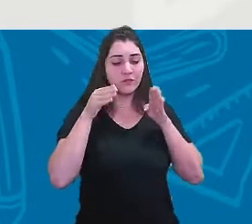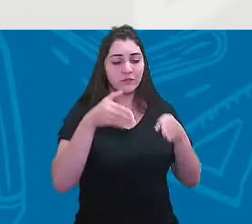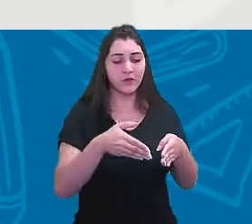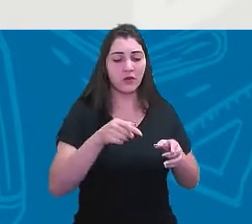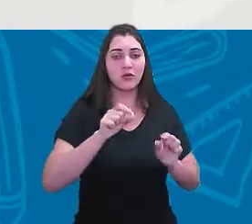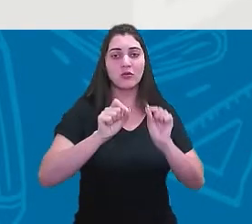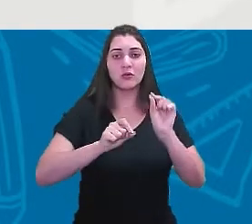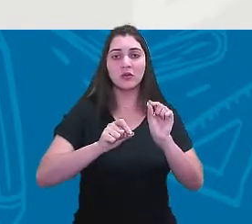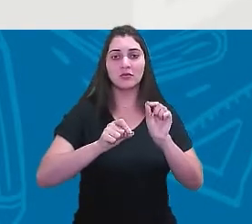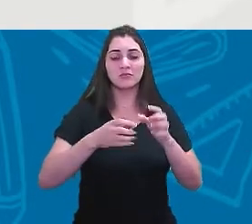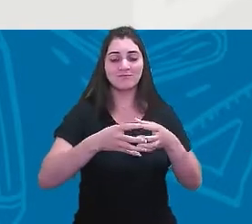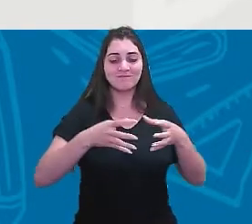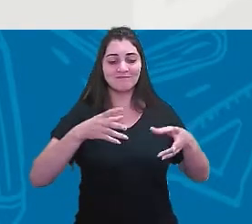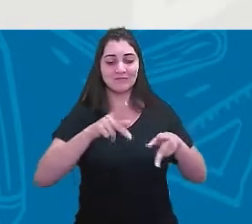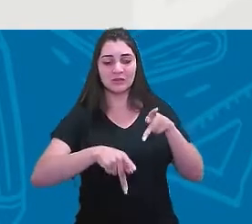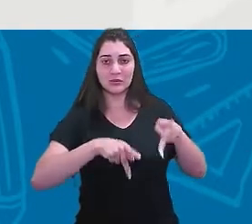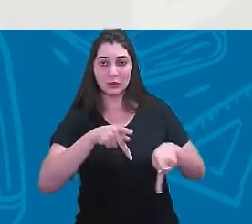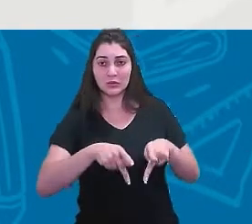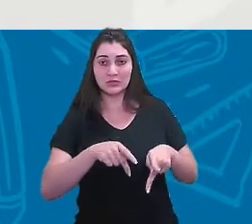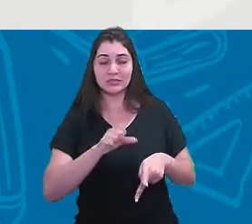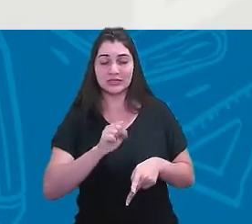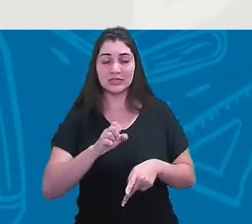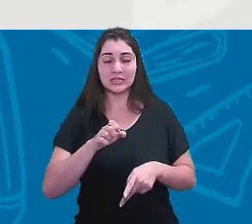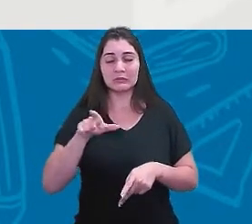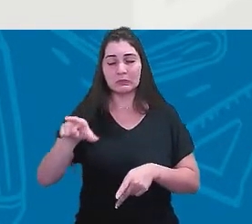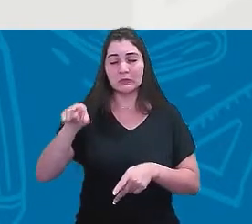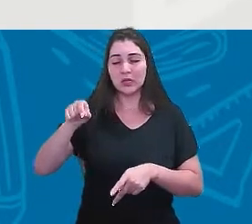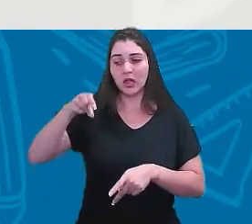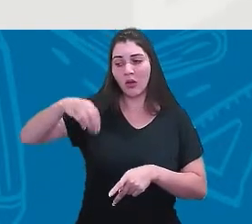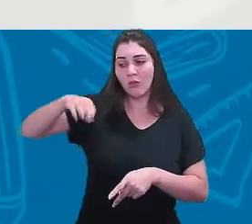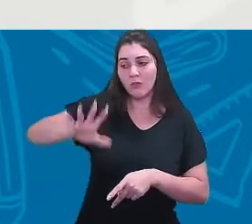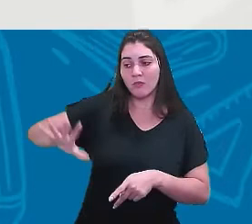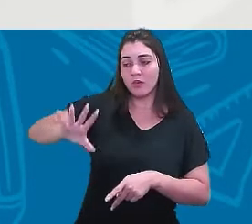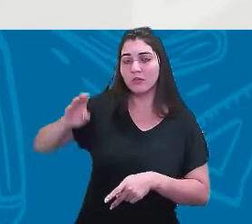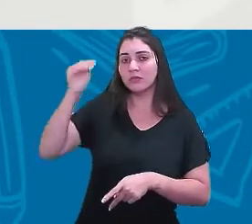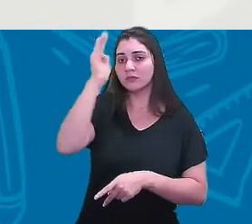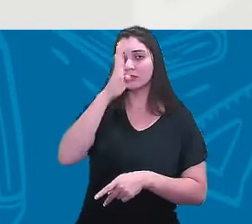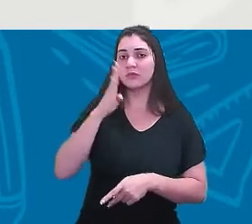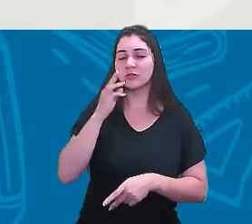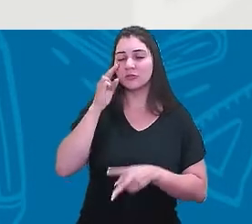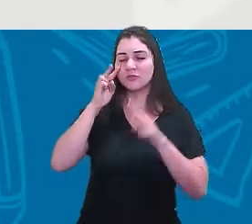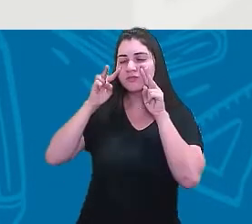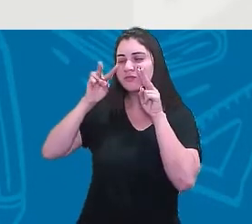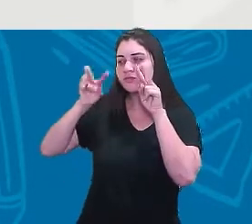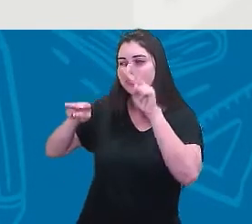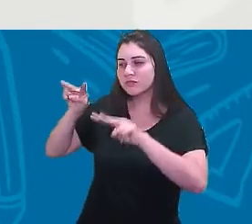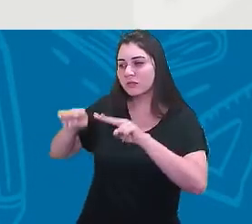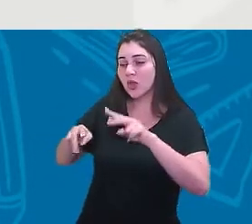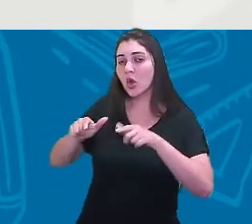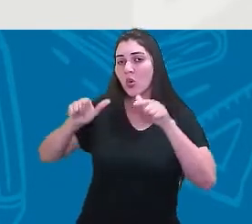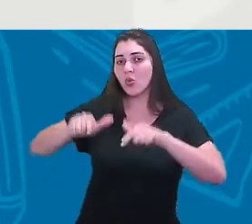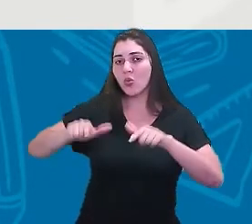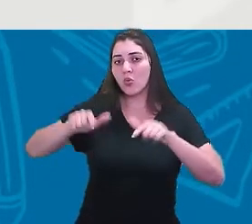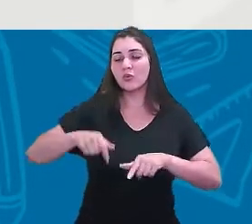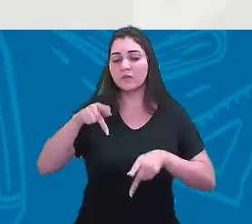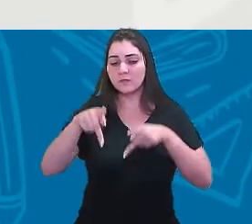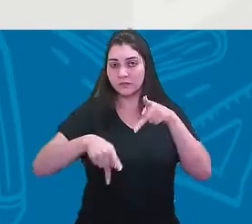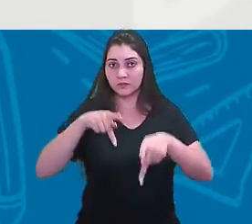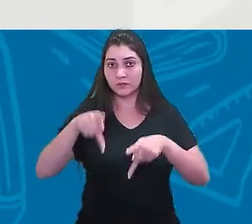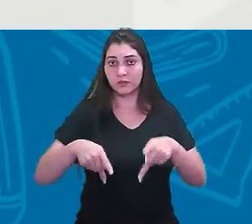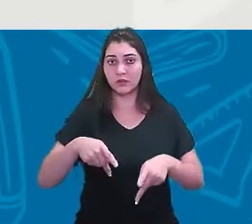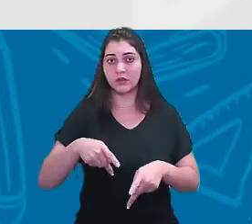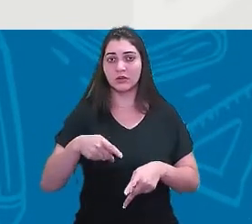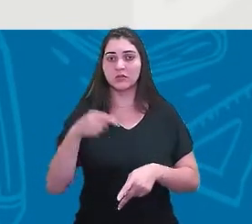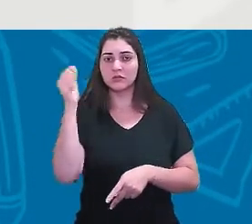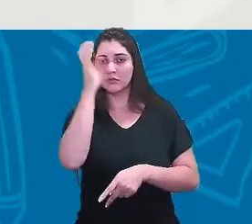nossa população. Se a gente pegar o mapa do nosso país, do nosso Brasil, e for analisar onde a população brasileira vive,